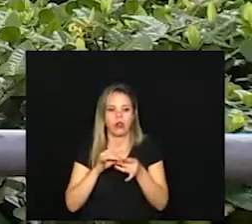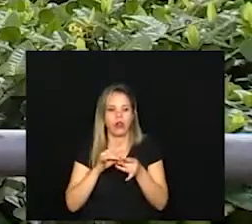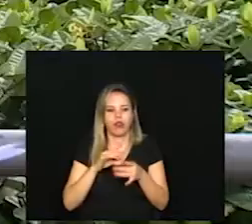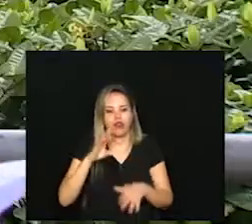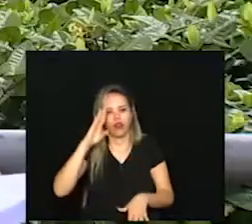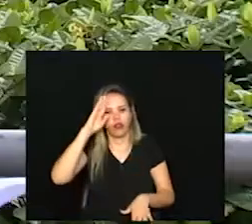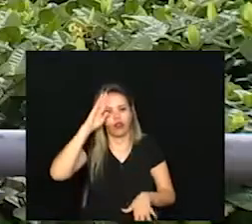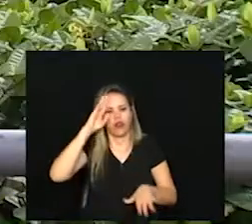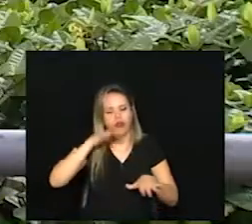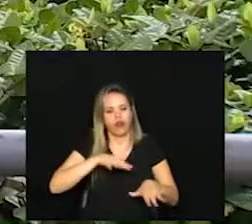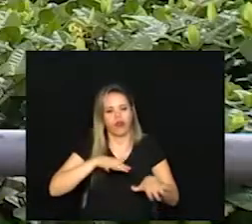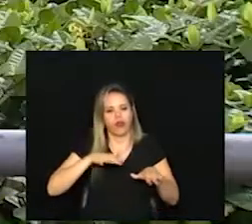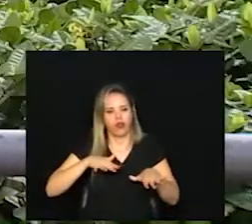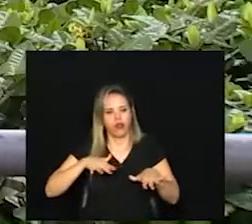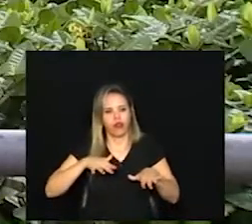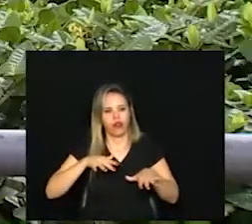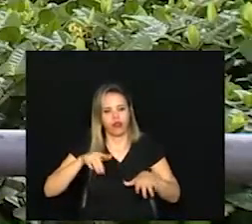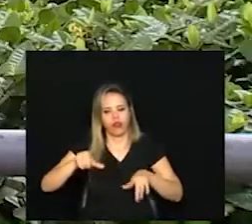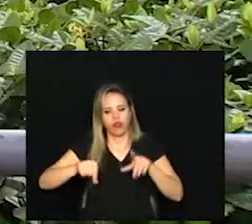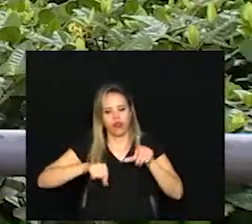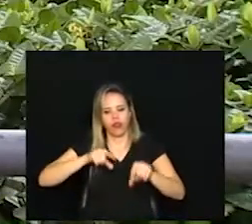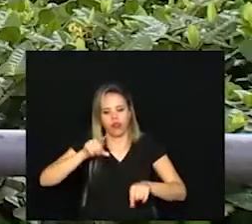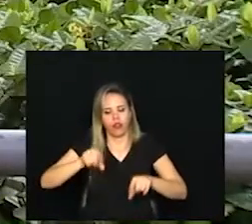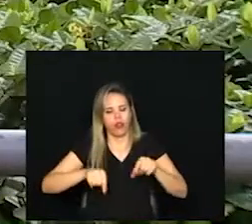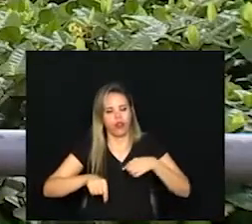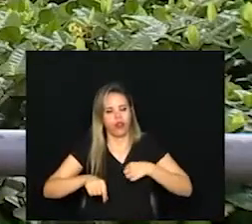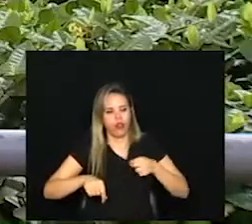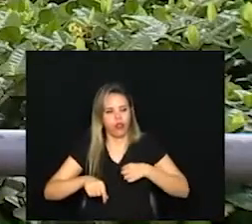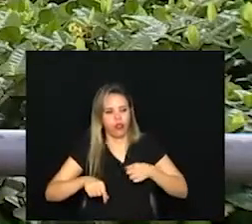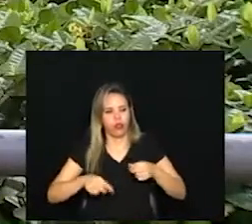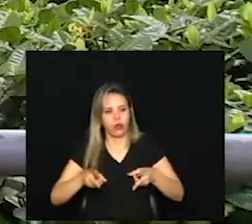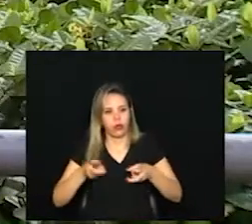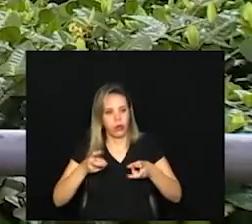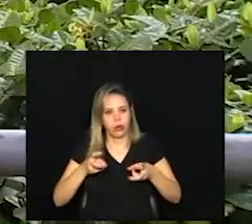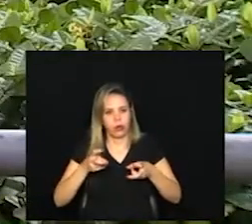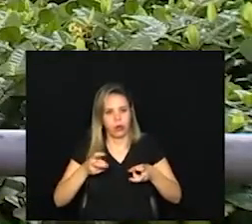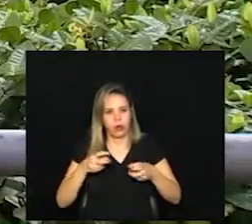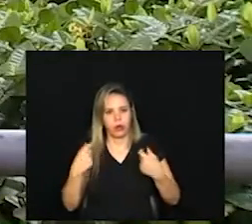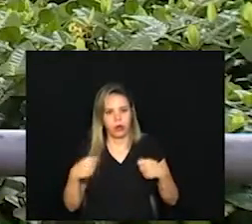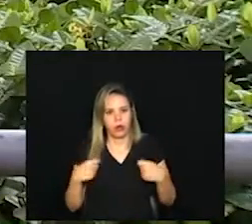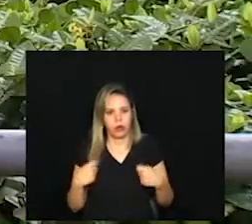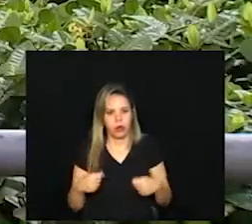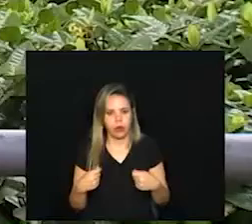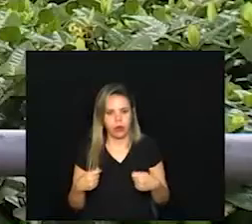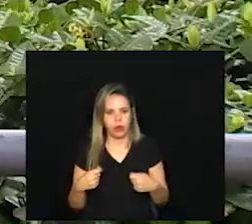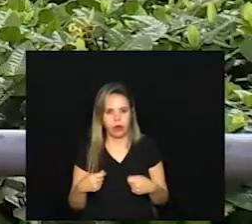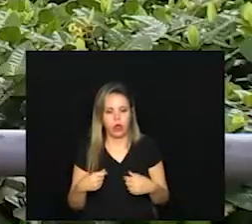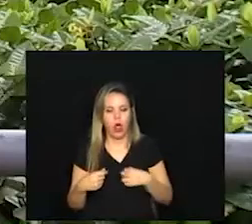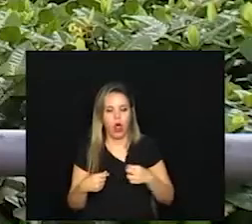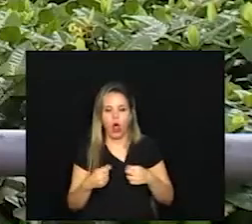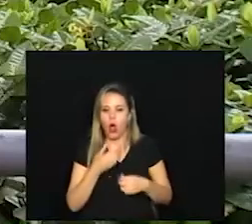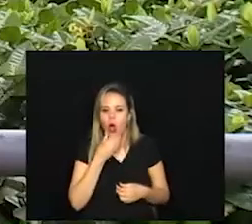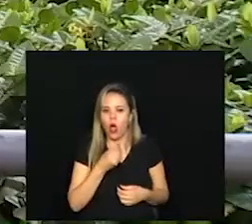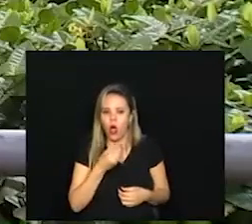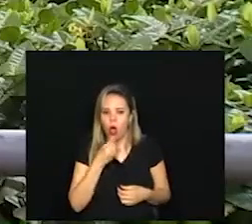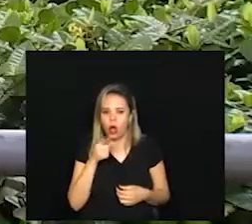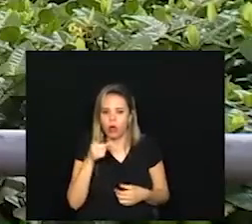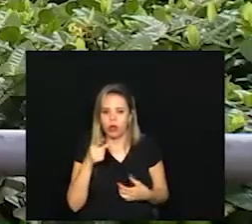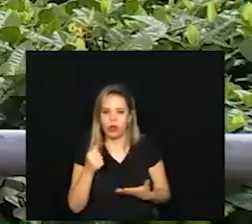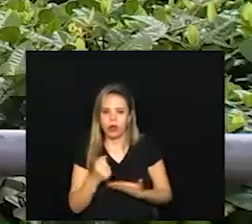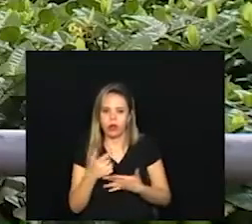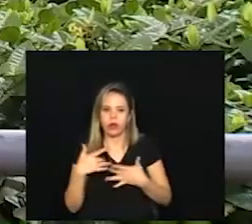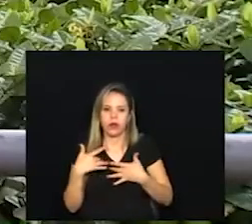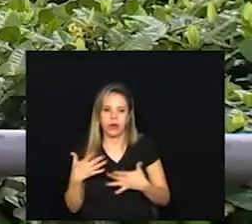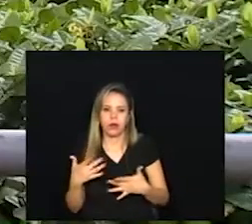semana passada, que fez a triagem dessas roupas, mas nós pudemos perceber o quanto ainda precisamos de roupa masculina. Então, se você puder nos